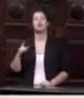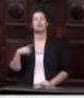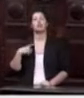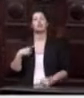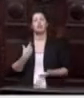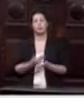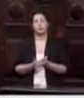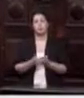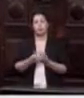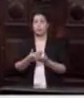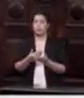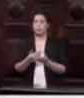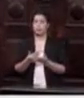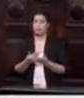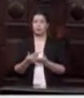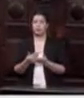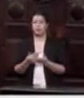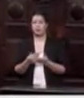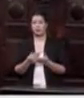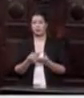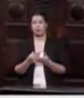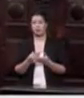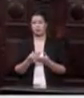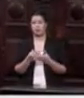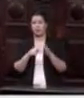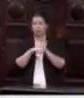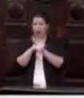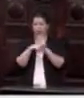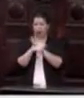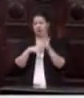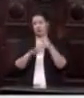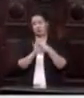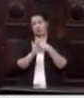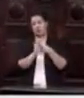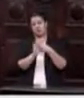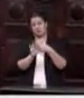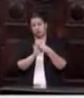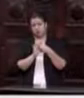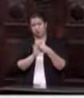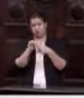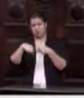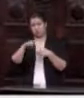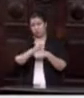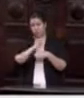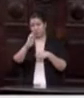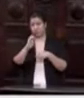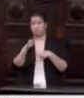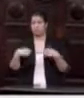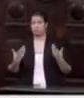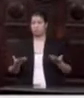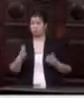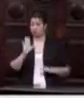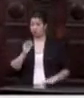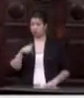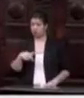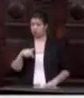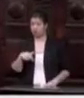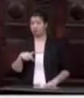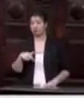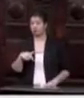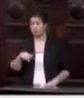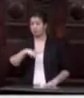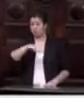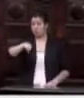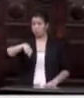início uma análise de natureza técnica sobre as finanças do Estado. Mas aqui, nós não